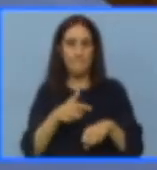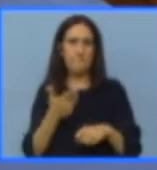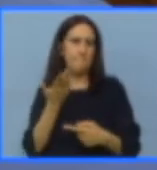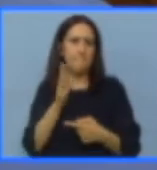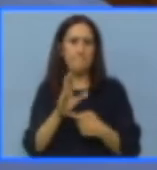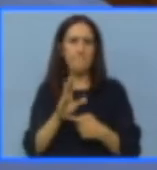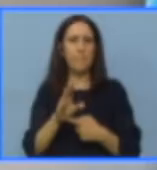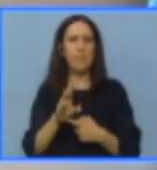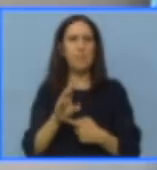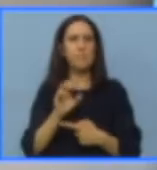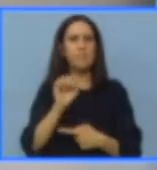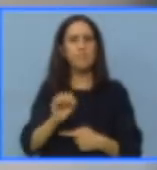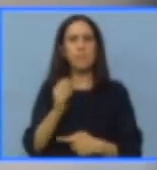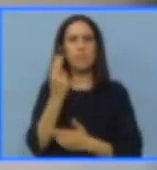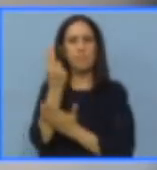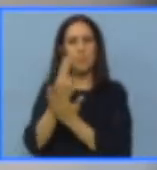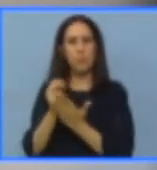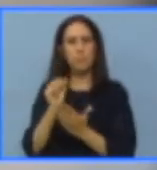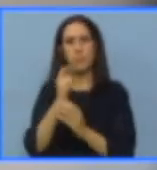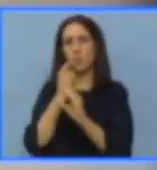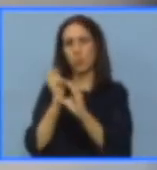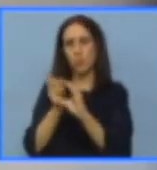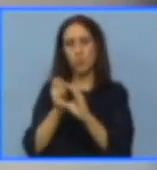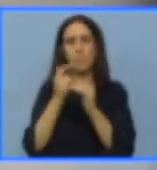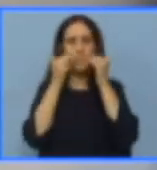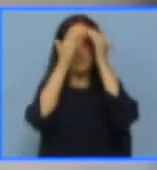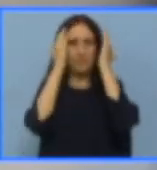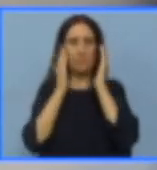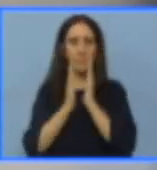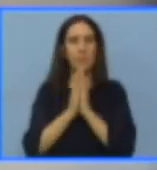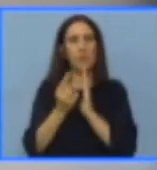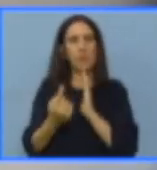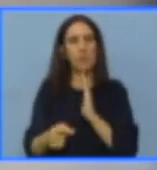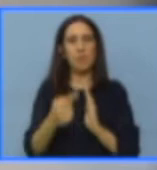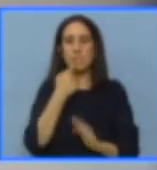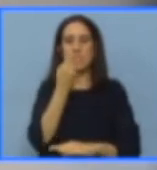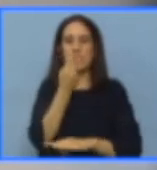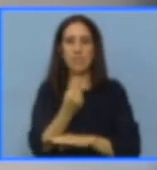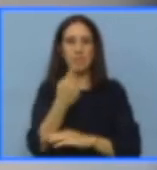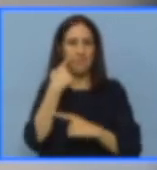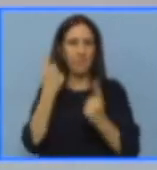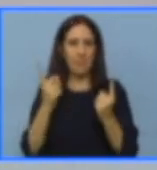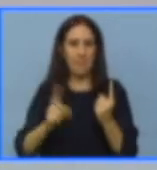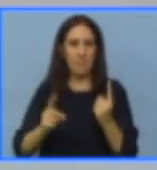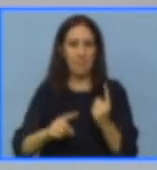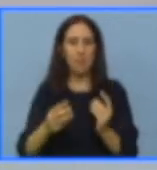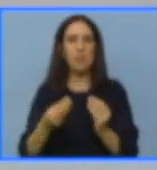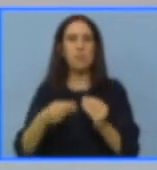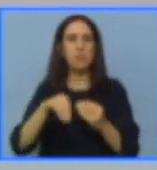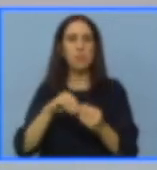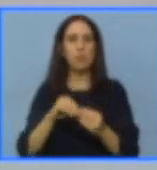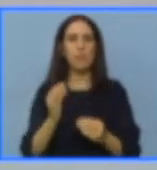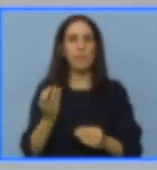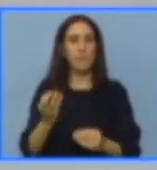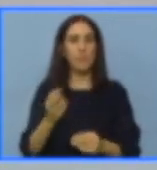sobretudo nas disciplinas da pintura e da escultura, a figura da Virgem encontra-se representada múltiplas vezes. Assim como